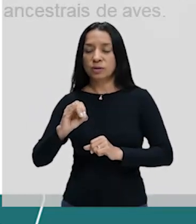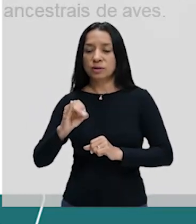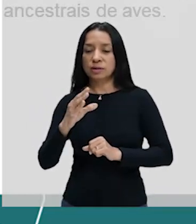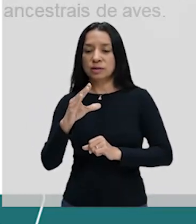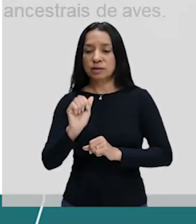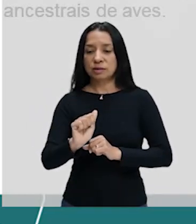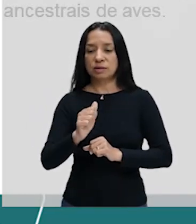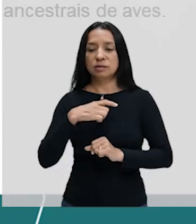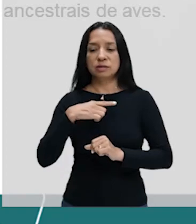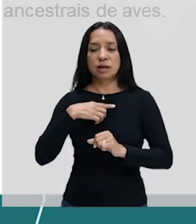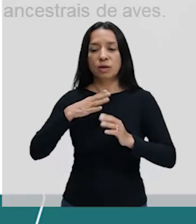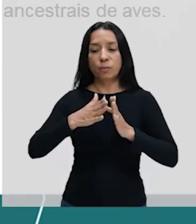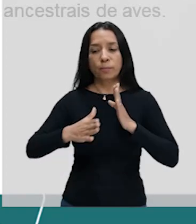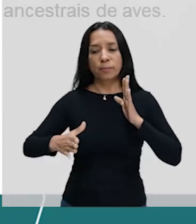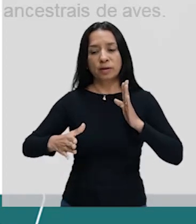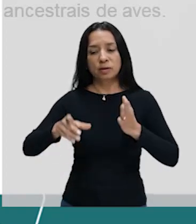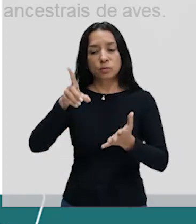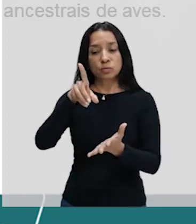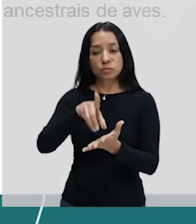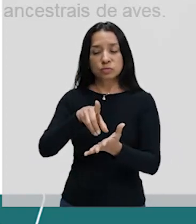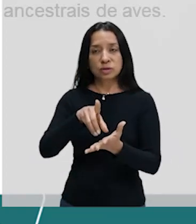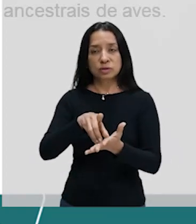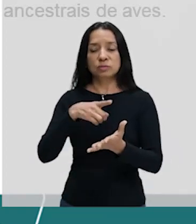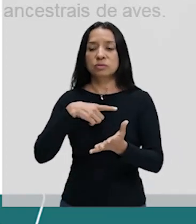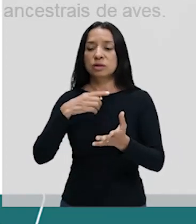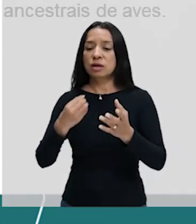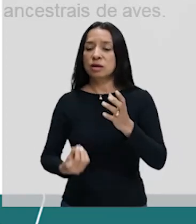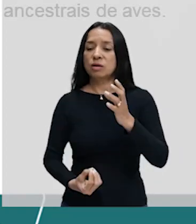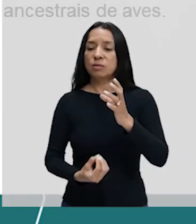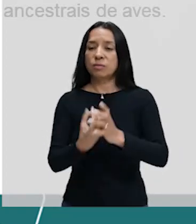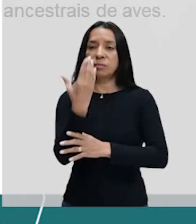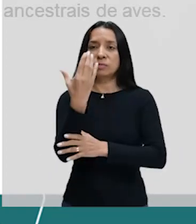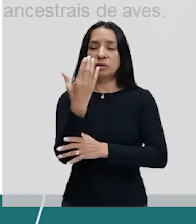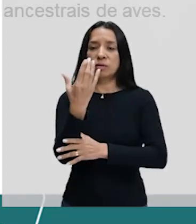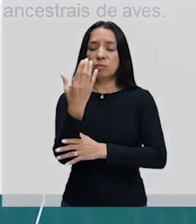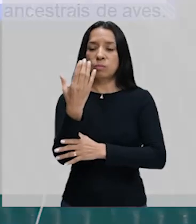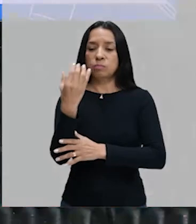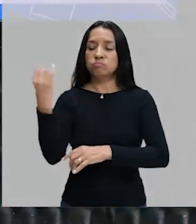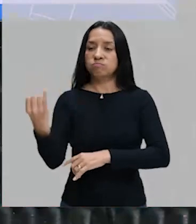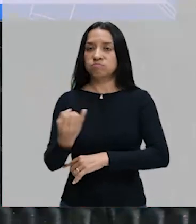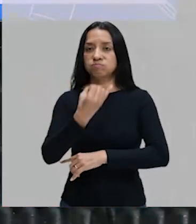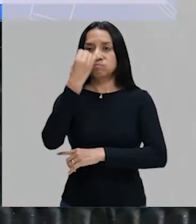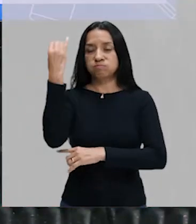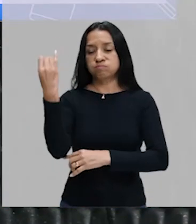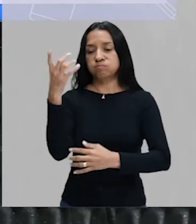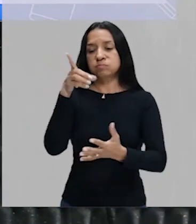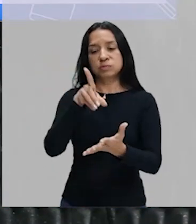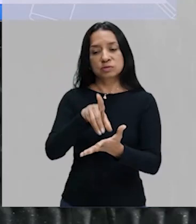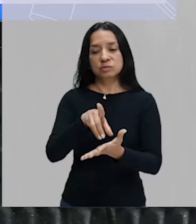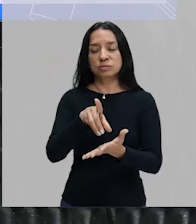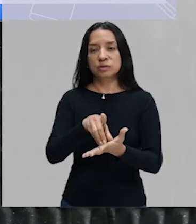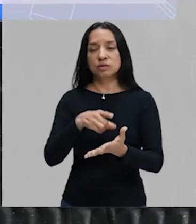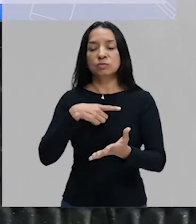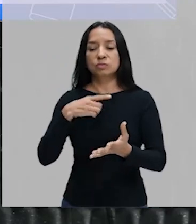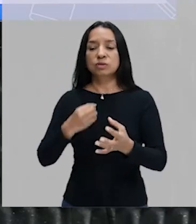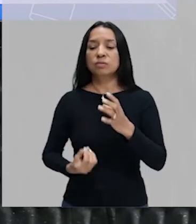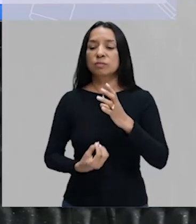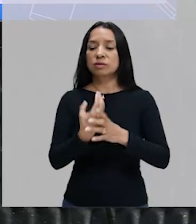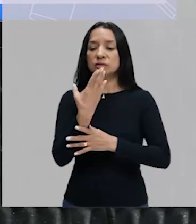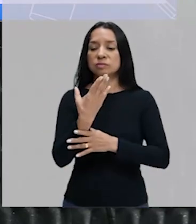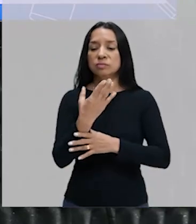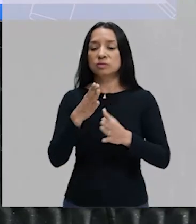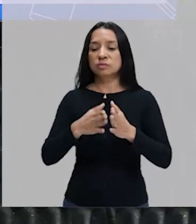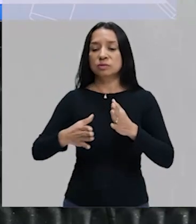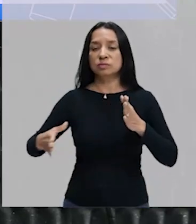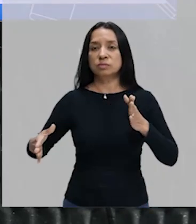ocorre o apogeu dos dinossauros. Eles tiveram grande aparecimento nesse período aqui,